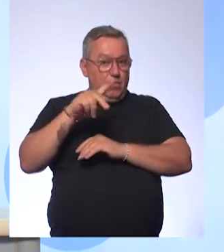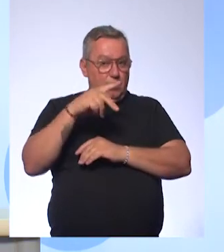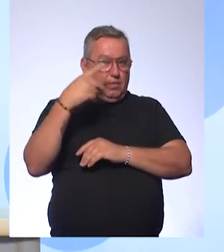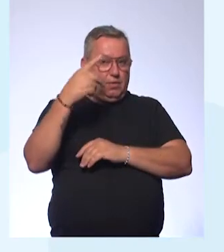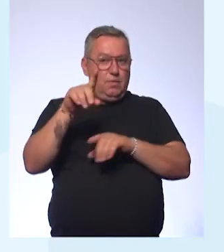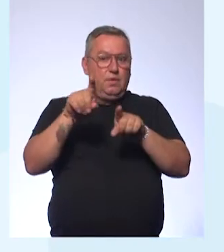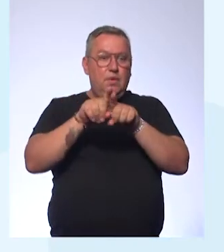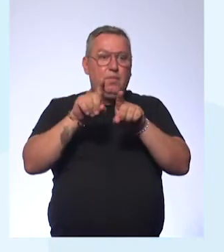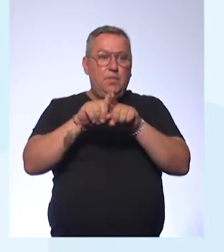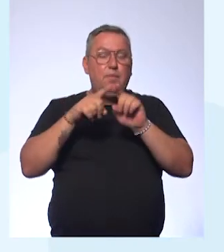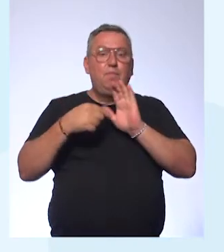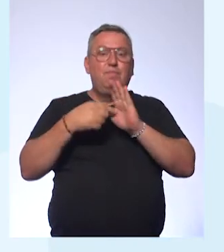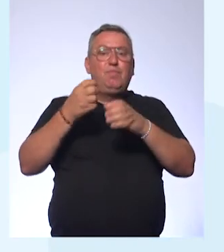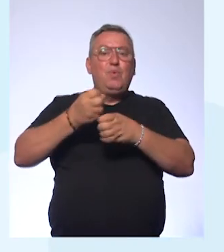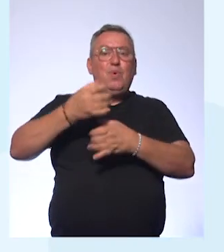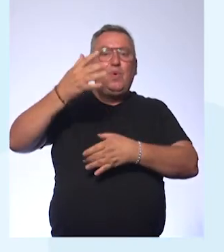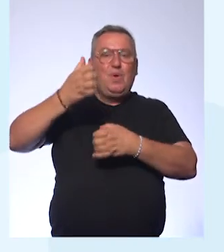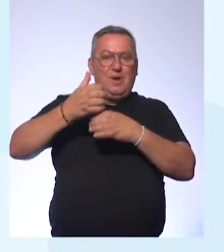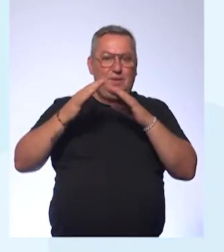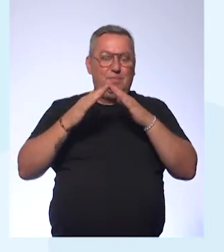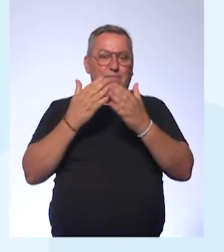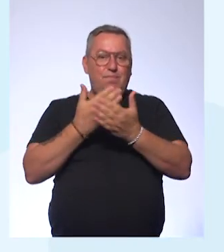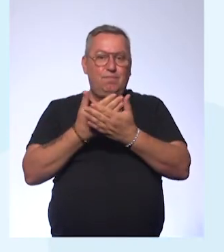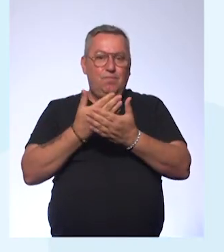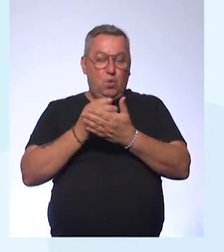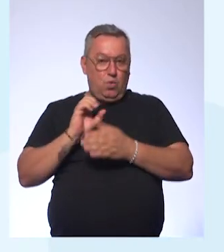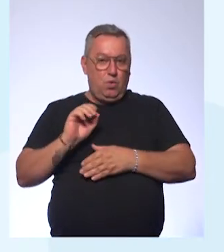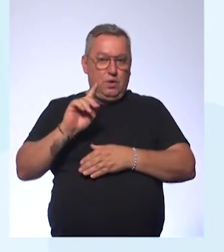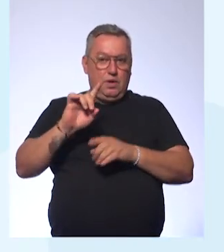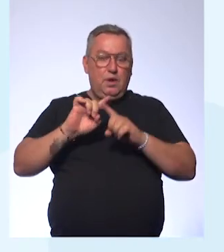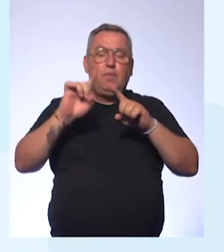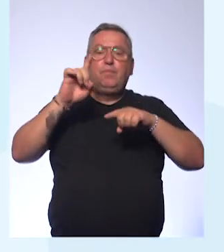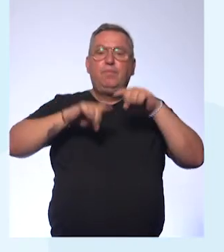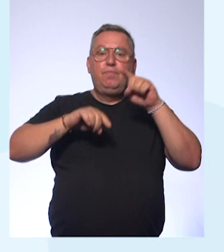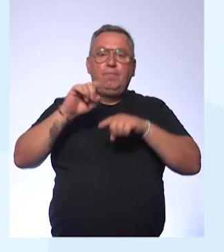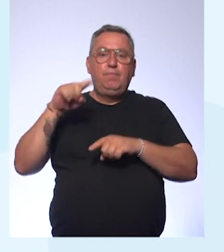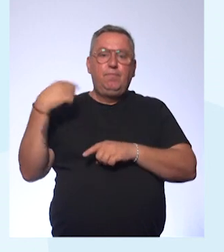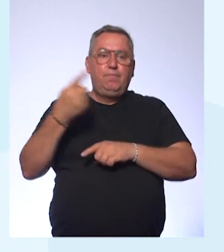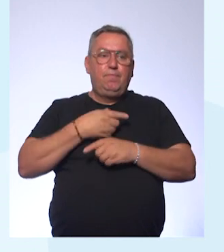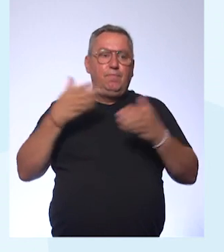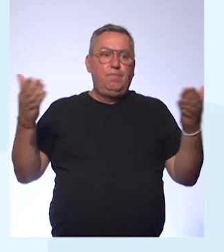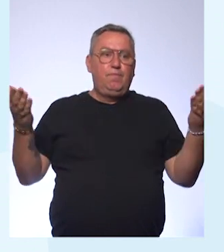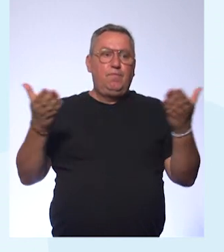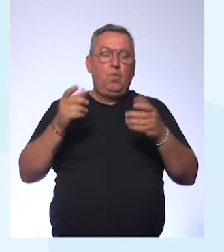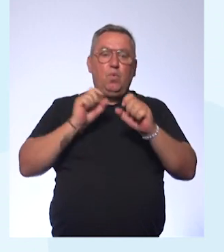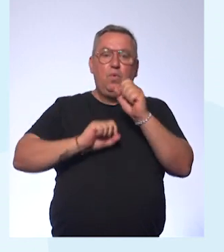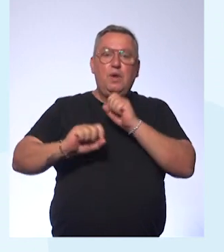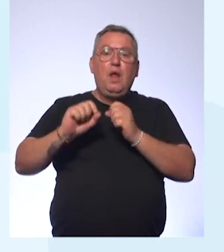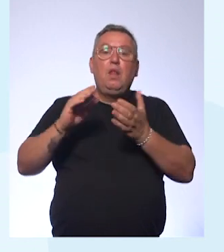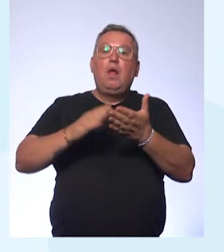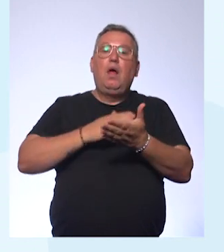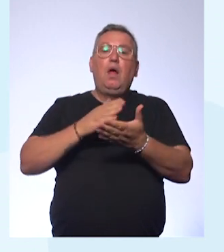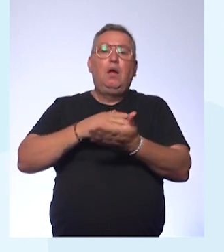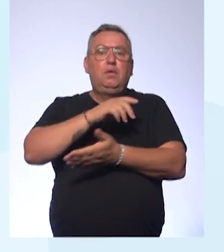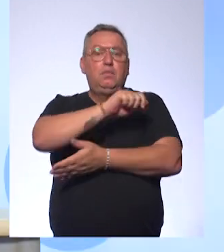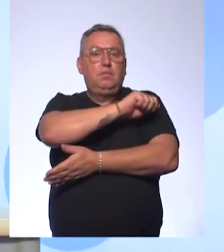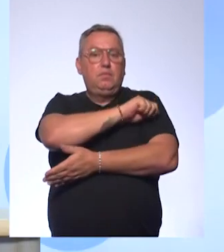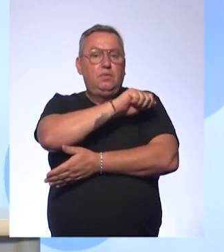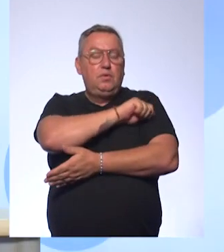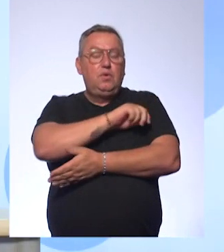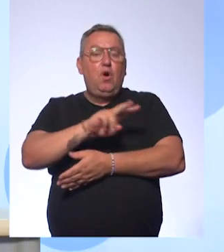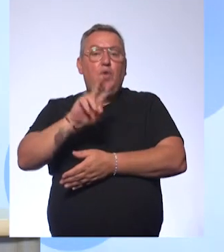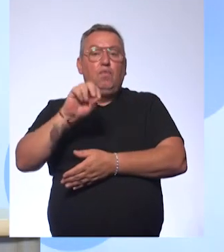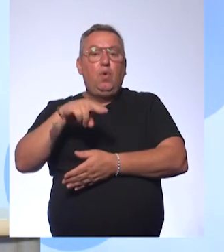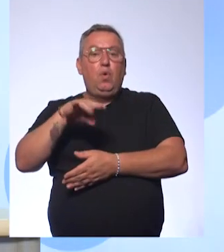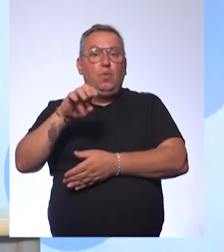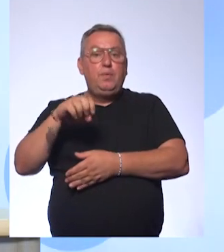aí no seu chat da escola, tá? E o material que nós vamos estar trabalhando nessa aula de hoje está no caderno do aluno do volume 3, tá?